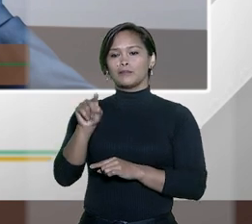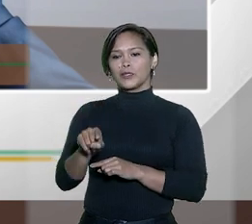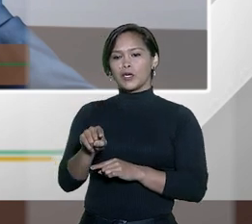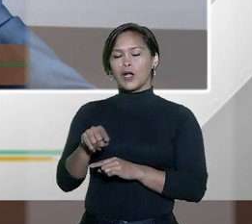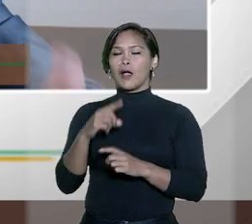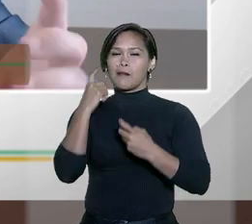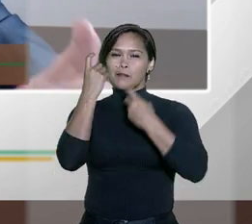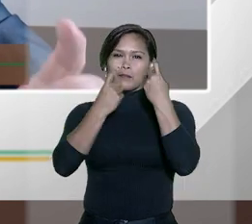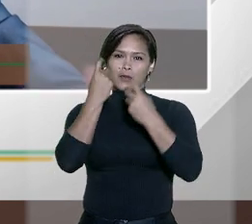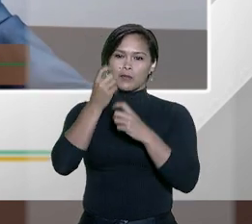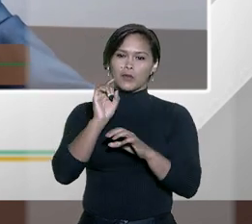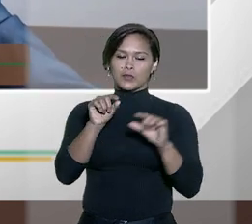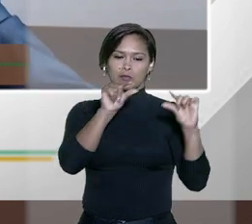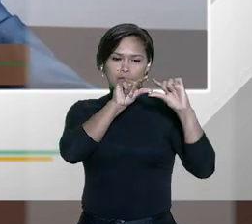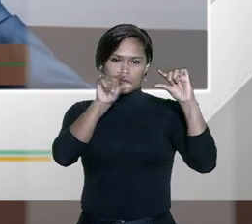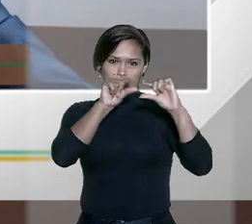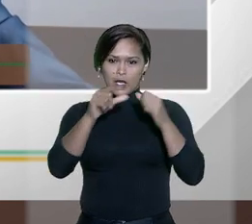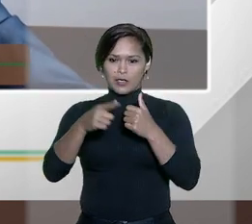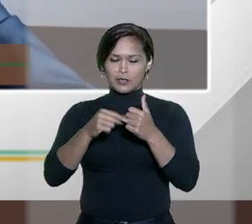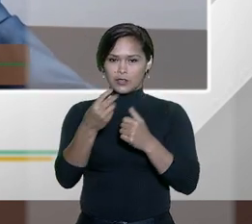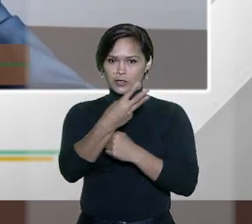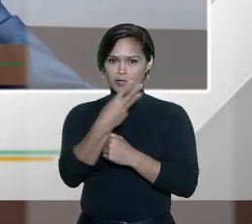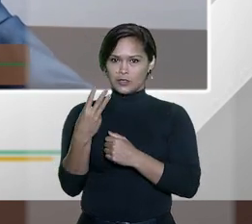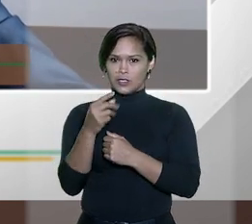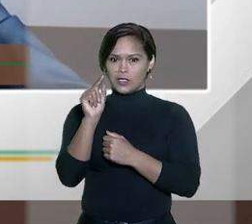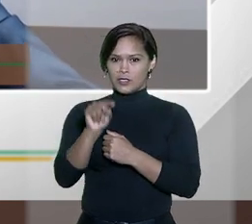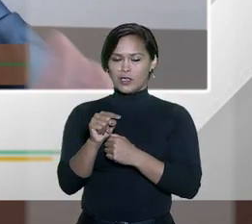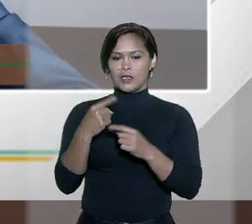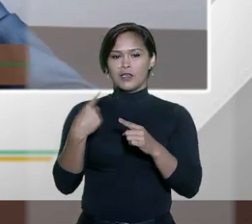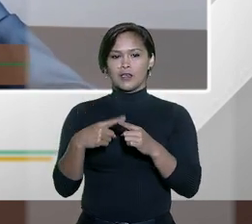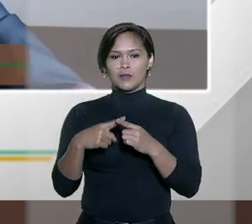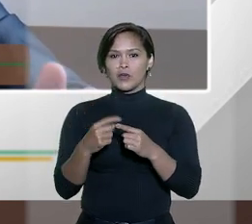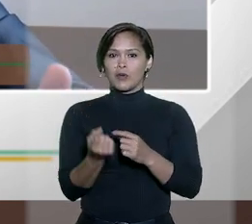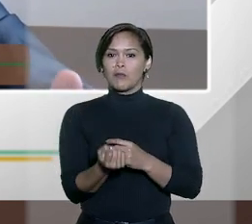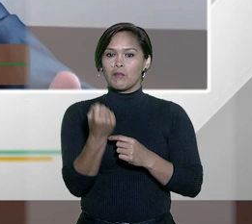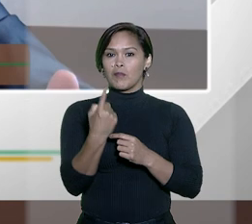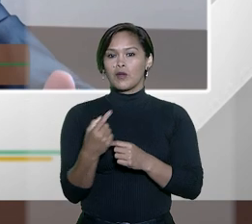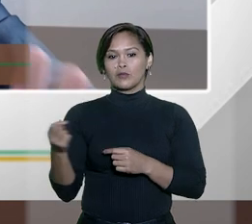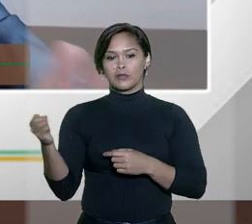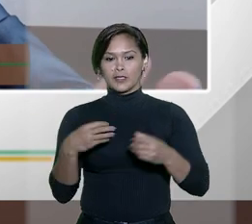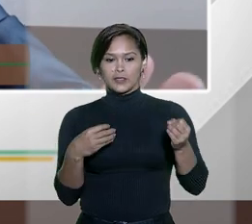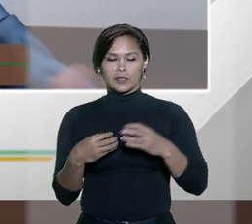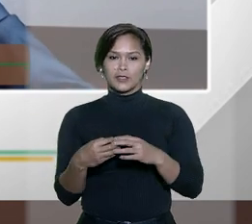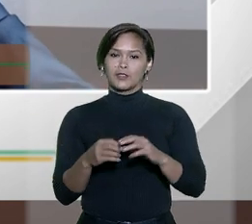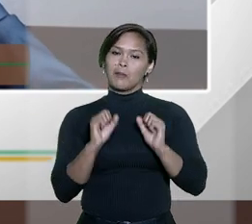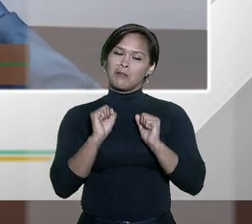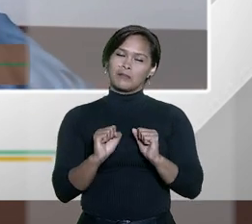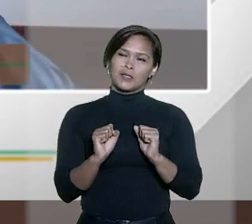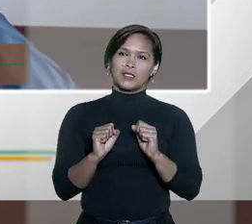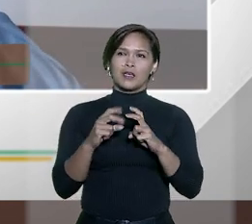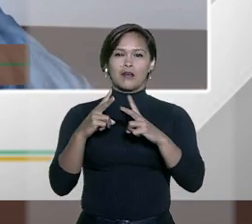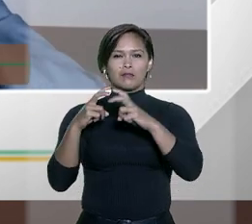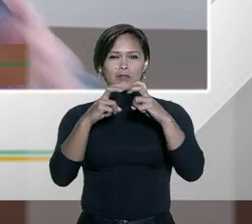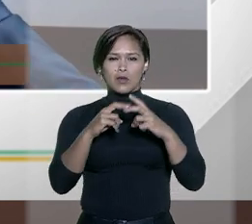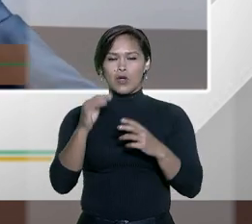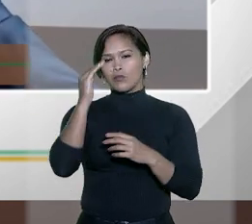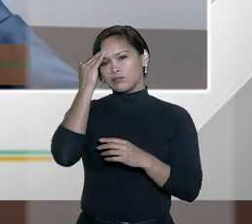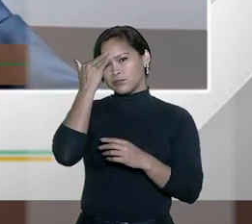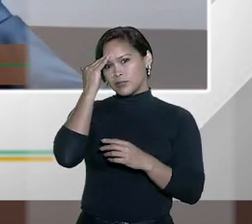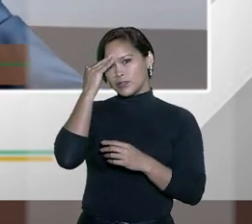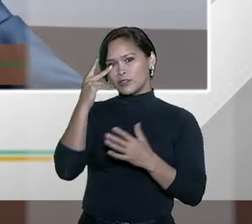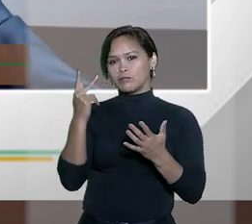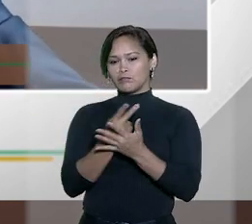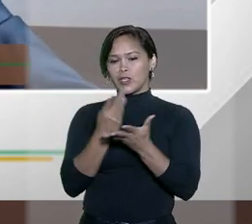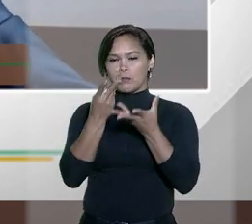essa preocupação com esse trecho do artigo 3º, quando se fala em uma única atualização, né? Pode levar a